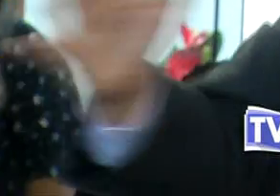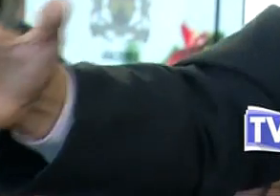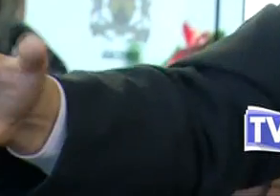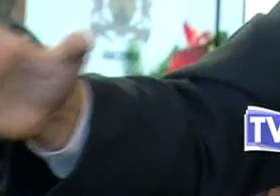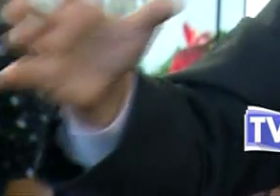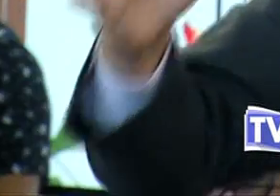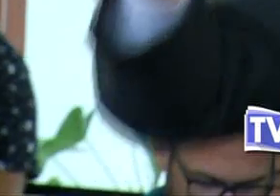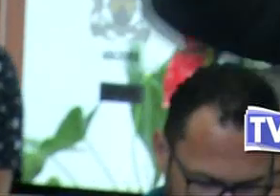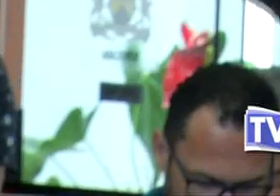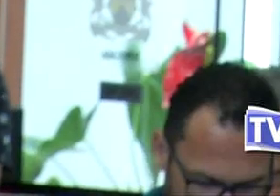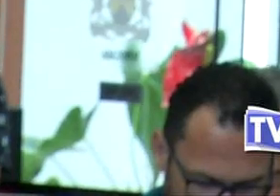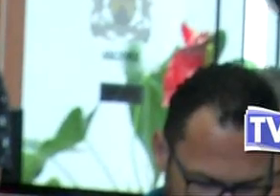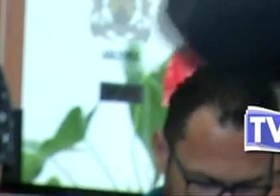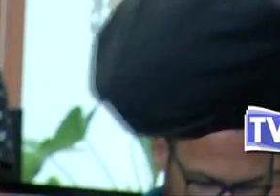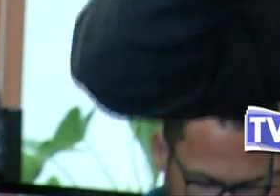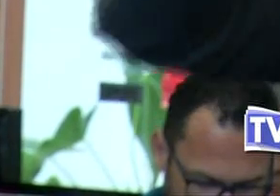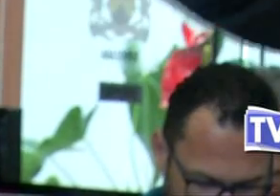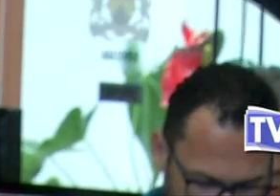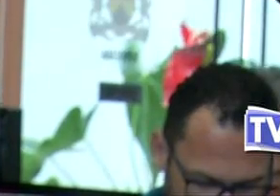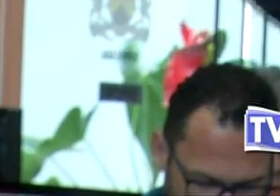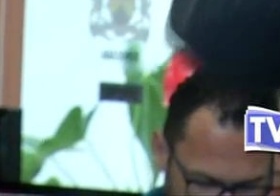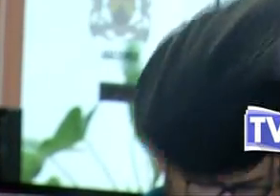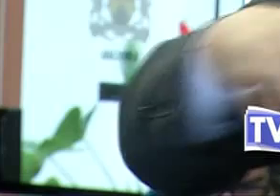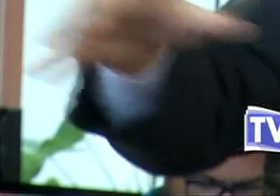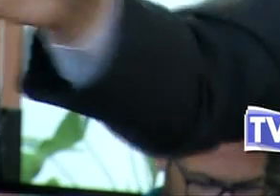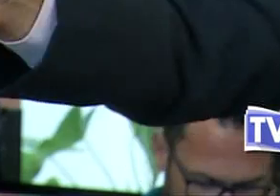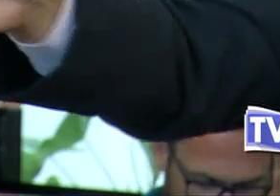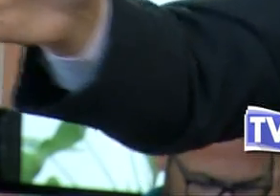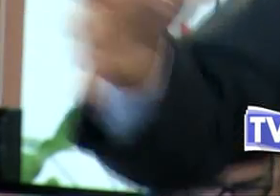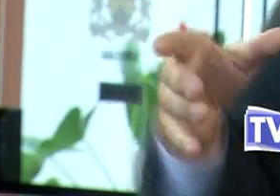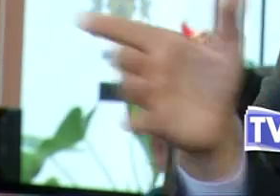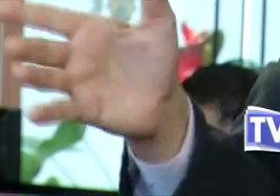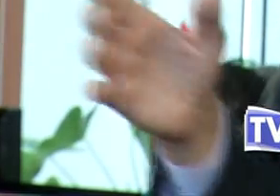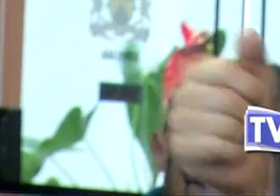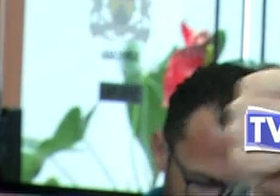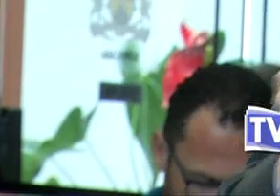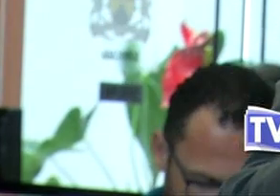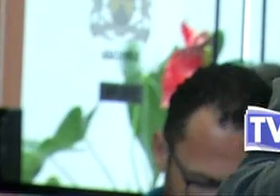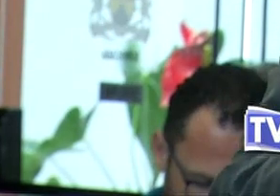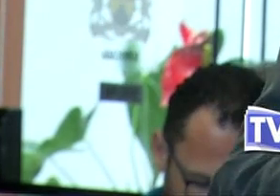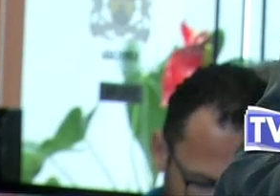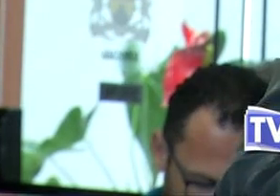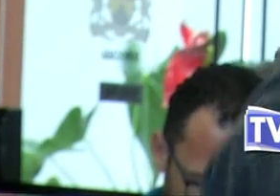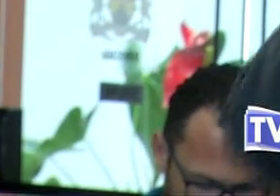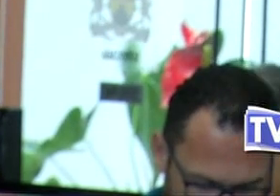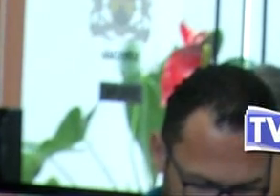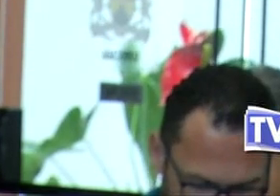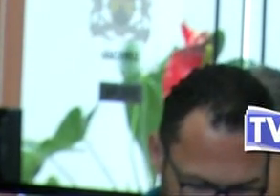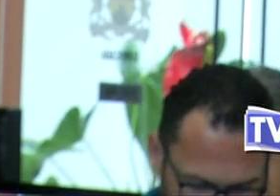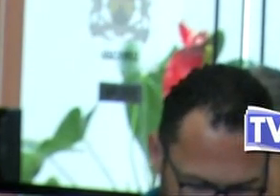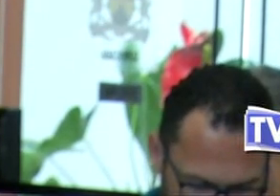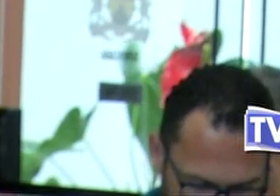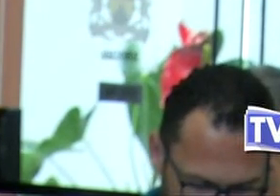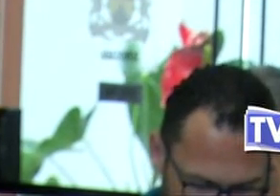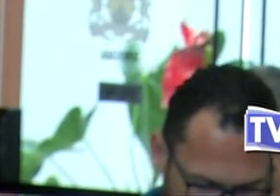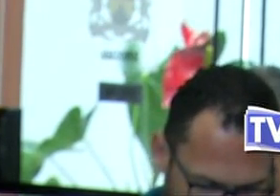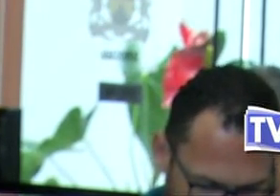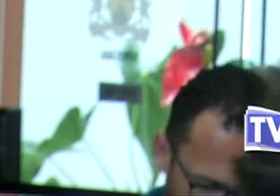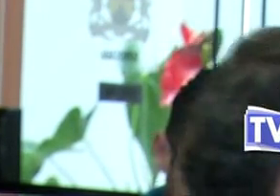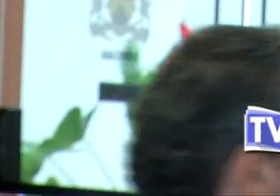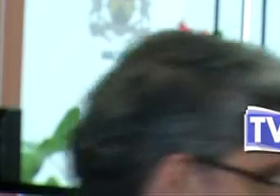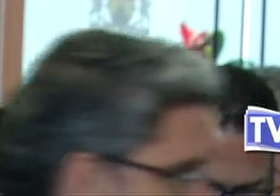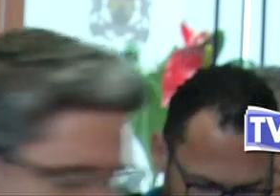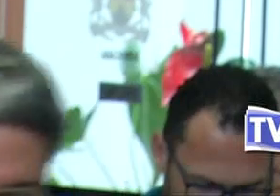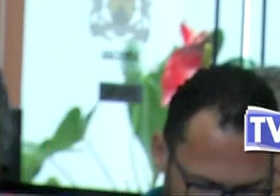ali fora da escola também, na região, colocando, vai proteger as casas também, Luiz Santos. Sem dúvida nenhuma. Viu, manga? Parabéns. Obrigado, pelo projeto. Vitão.